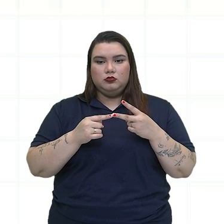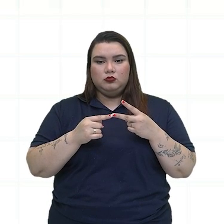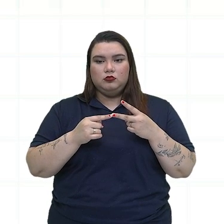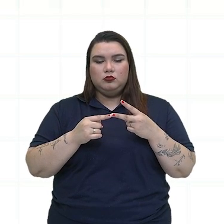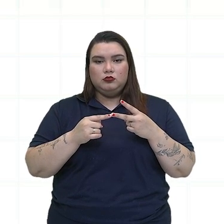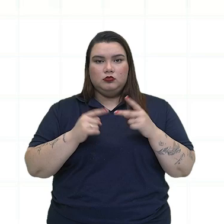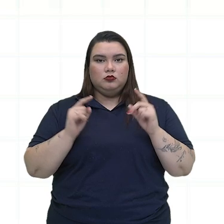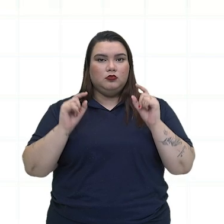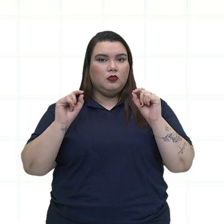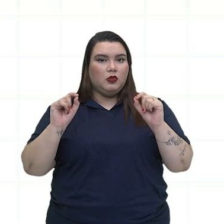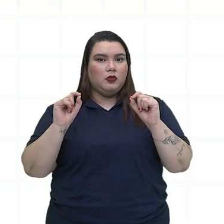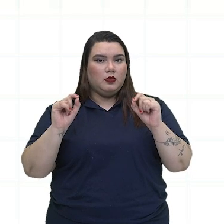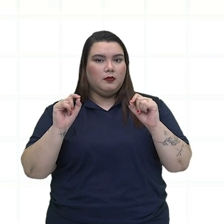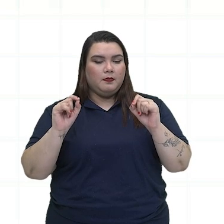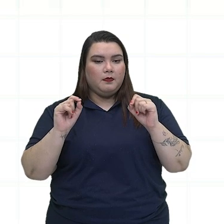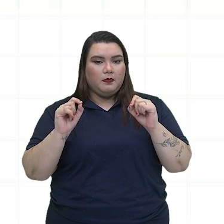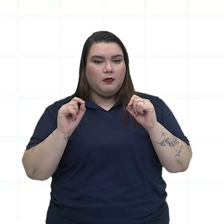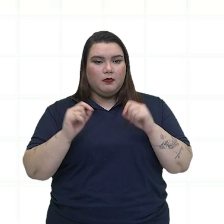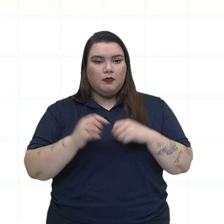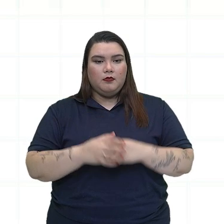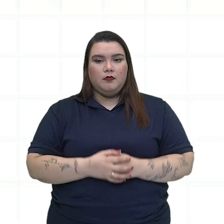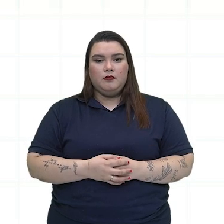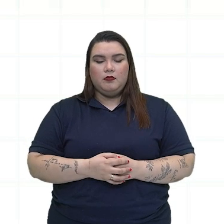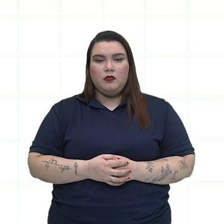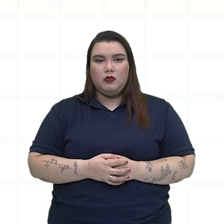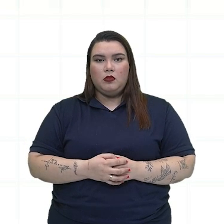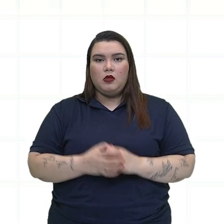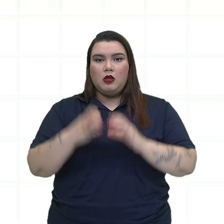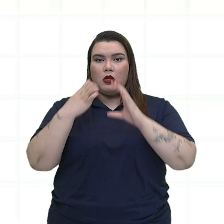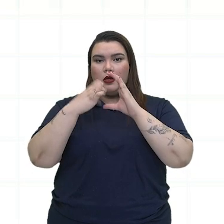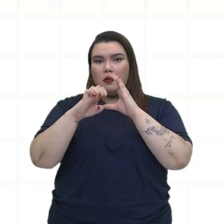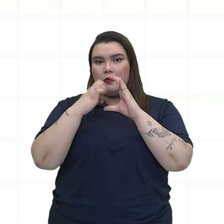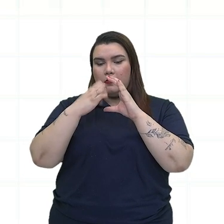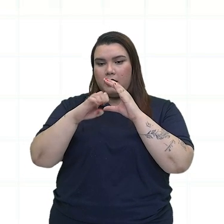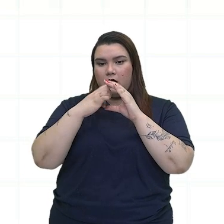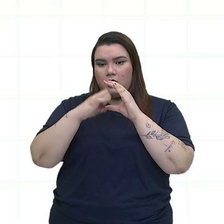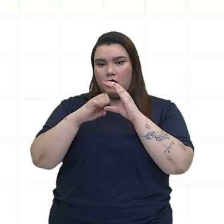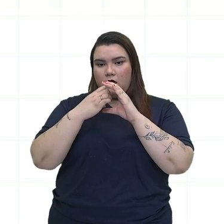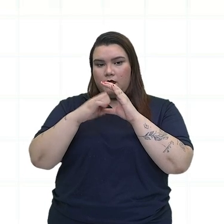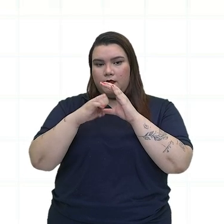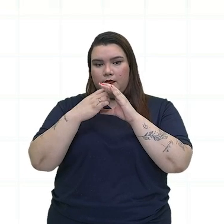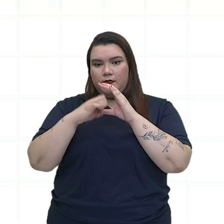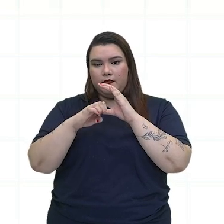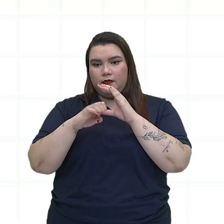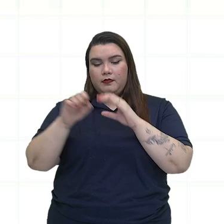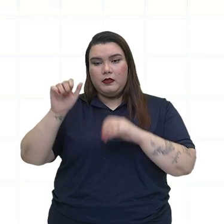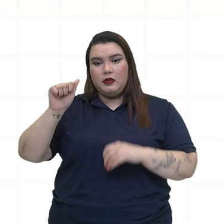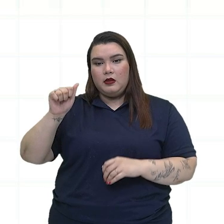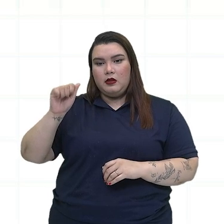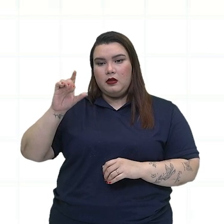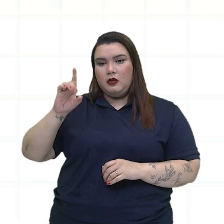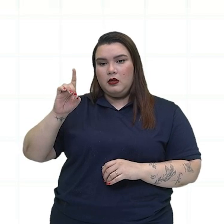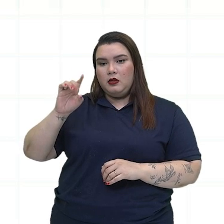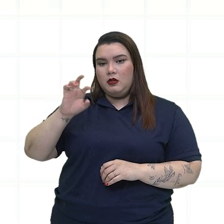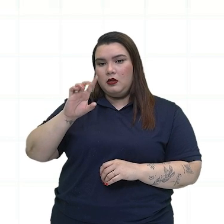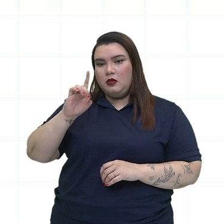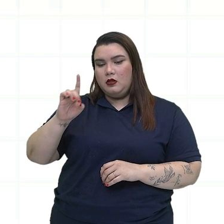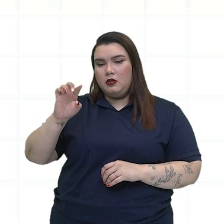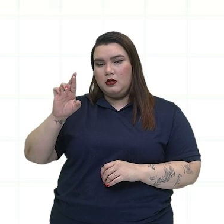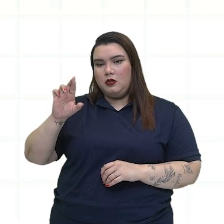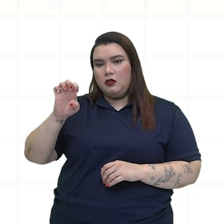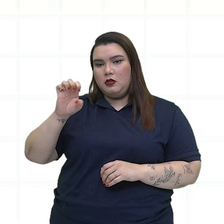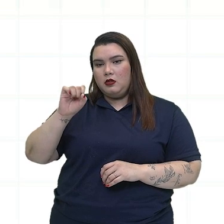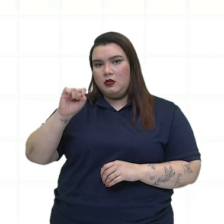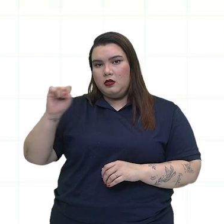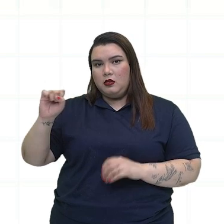address, que é o endereço de e-mail. Essa palavrinha aqui, ó, address, quer